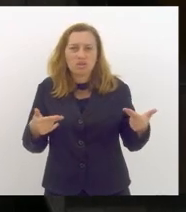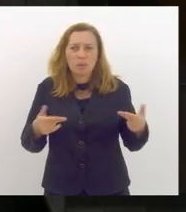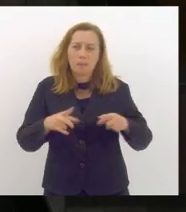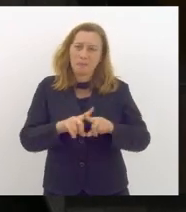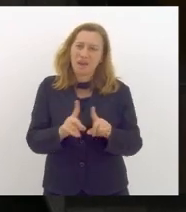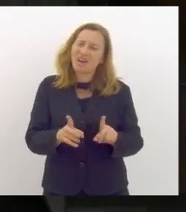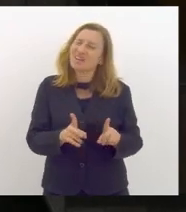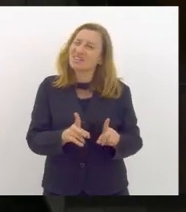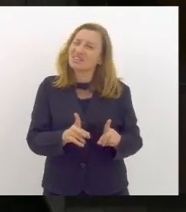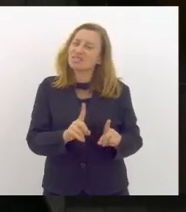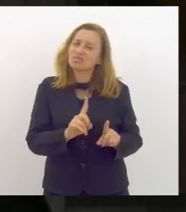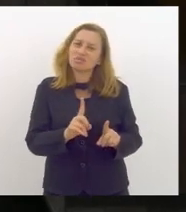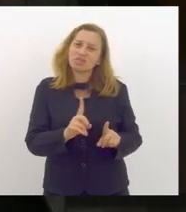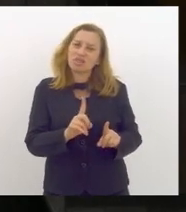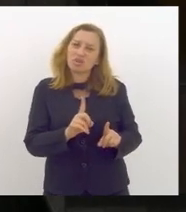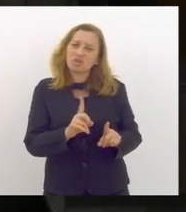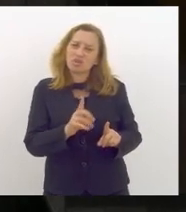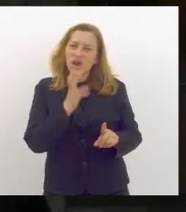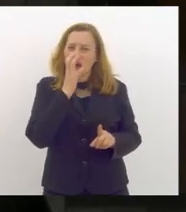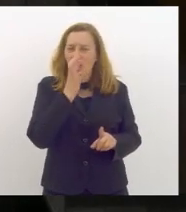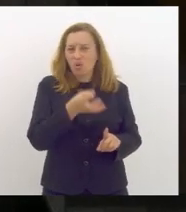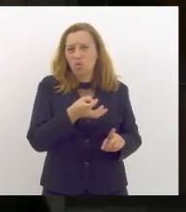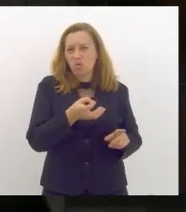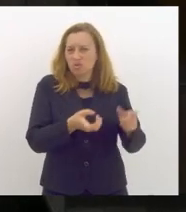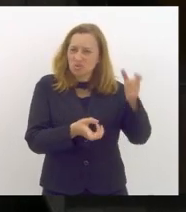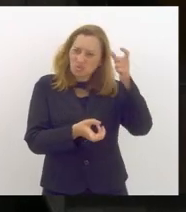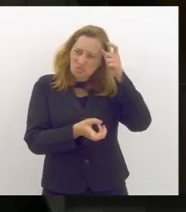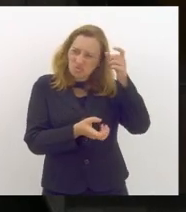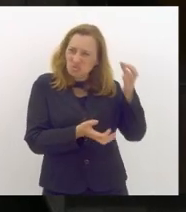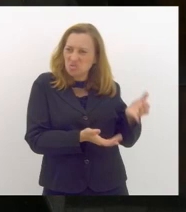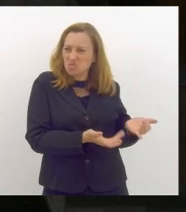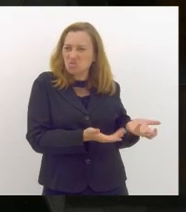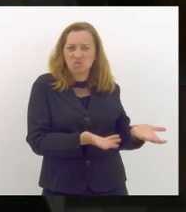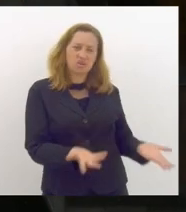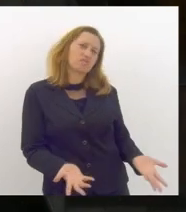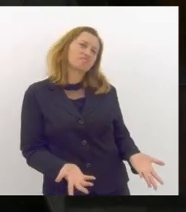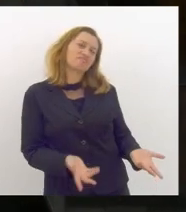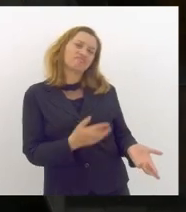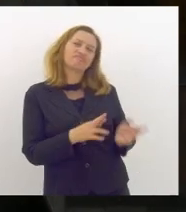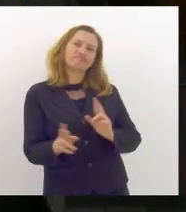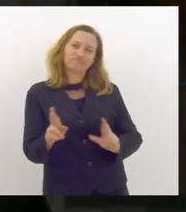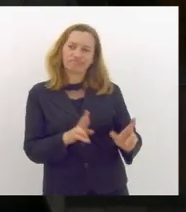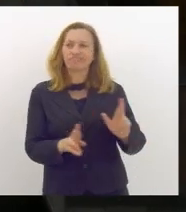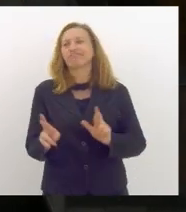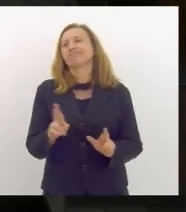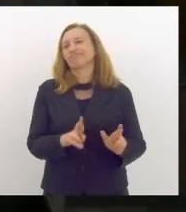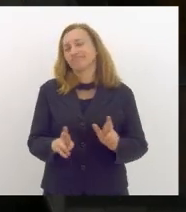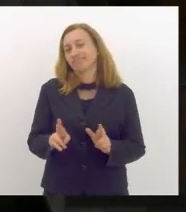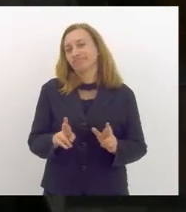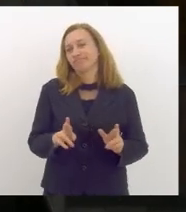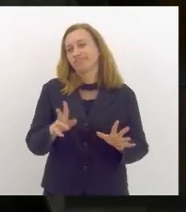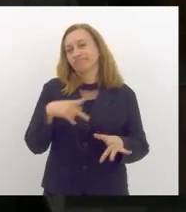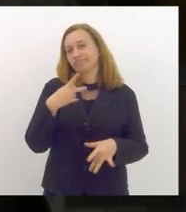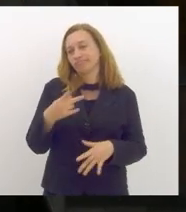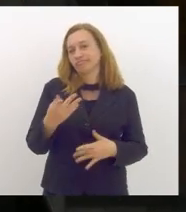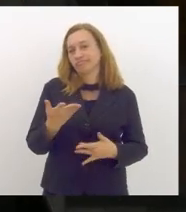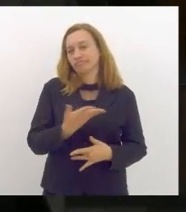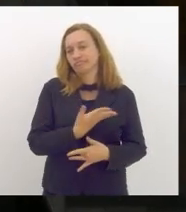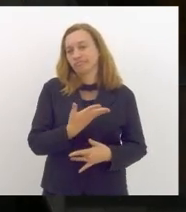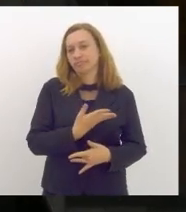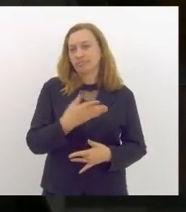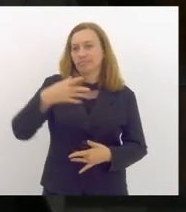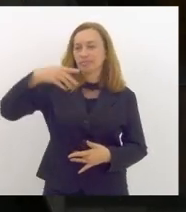mas sem essas appella ções místicas em relação da Como dizia o nosso querido